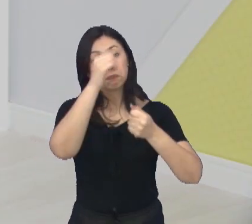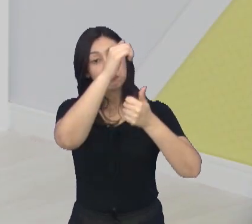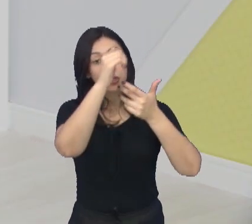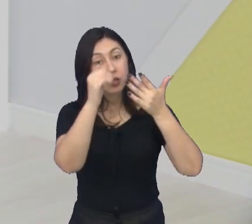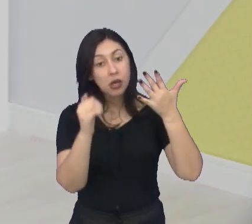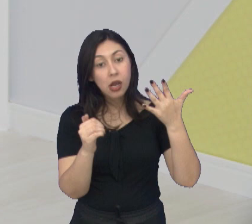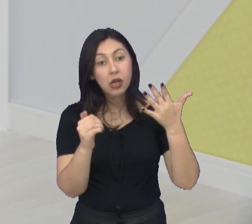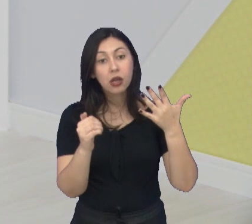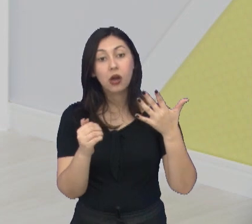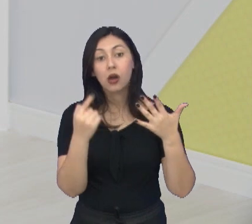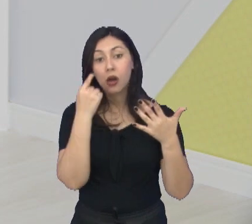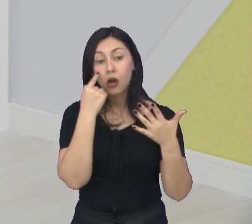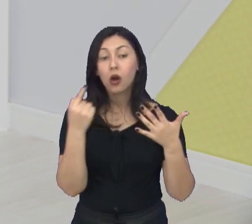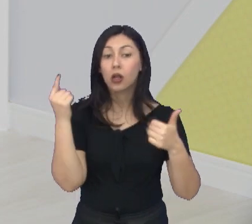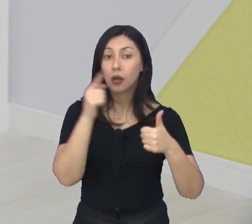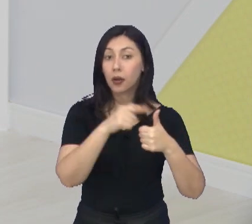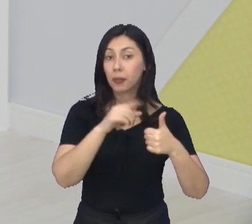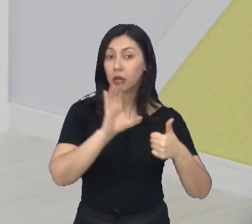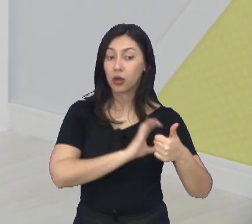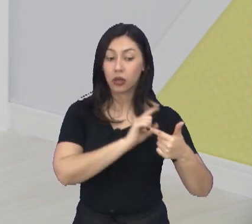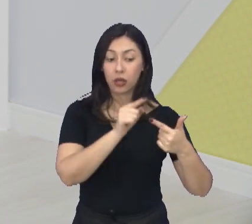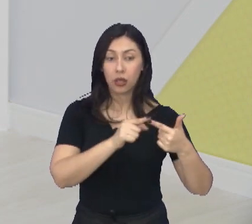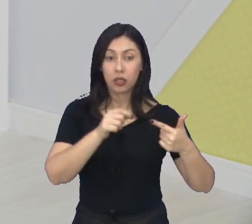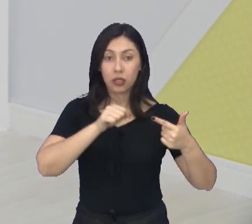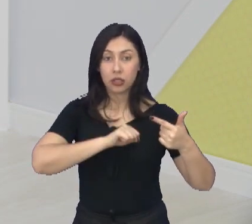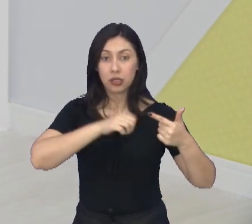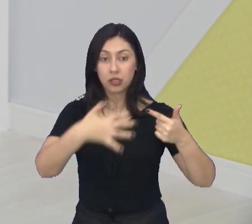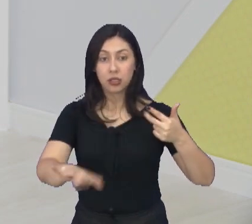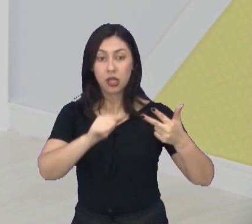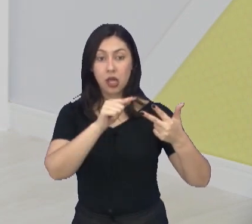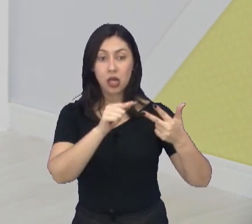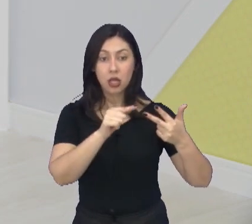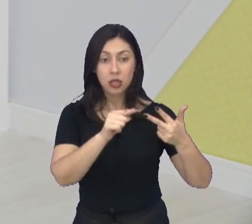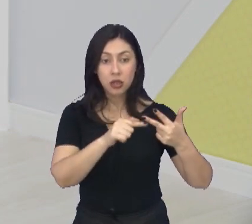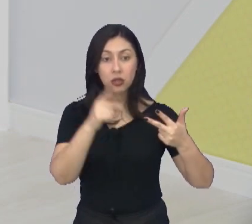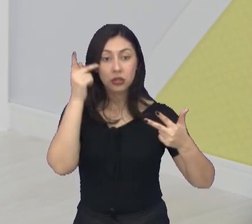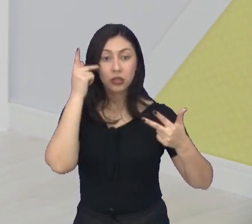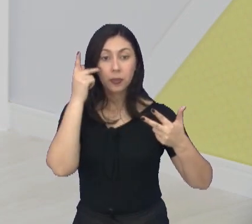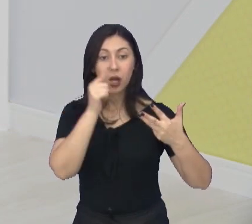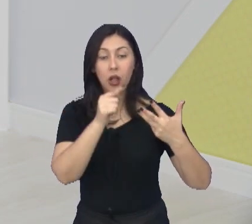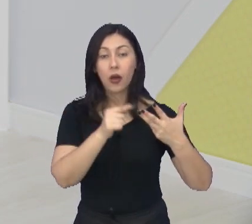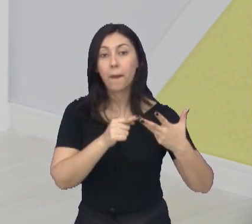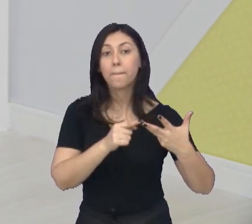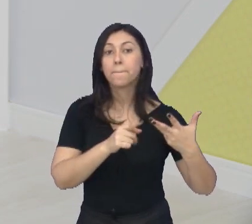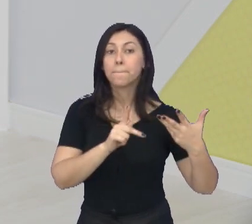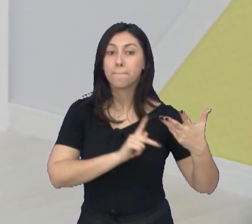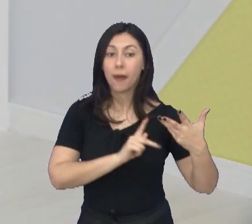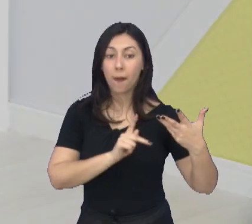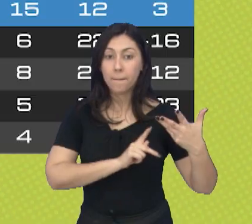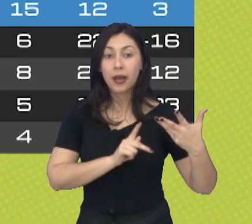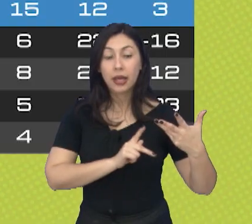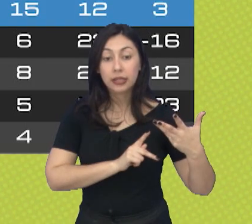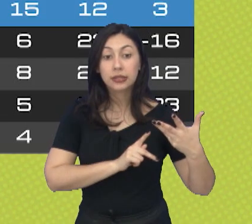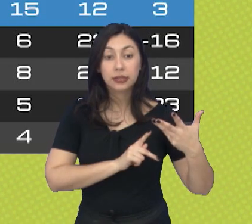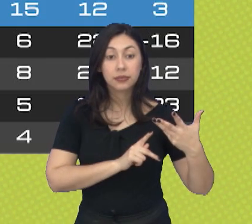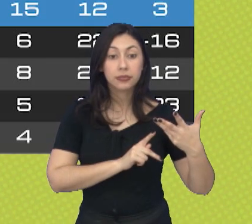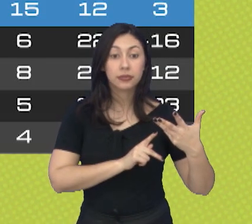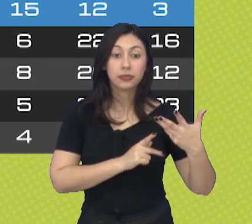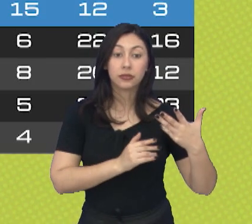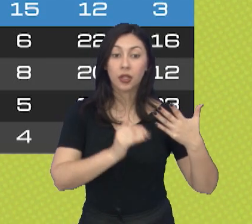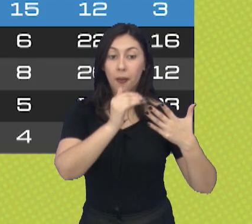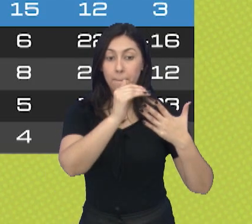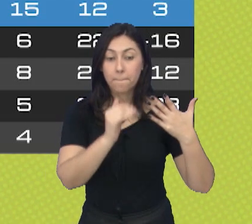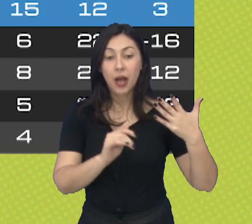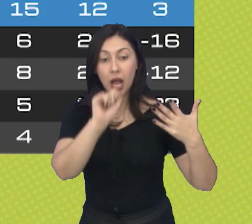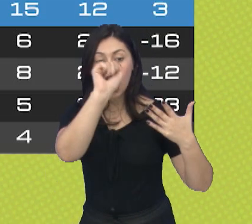como é que tá? Olha aí, ó, Corinthians, Santos, São Paulo e Palmeiras, os 4 grandes estão brigando aí para disputar as semifinais do Paulista. Esse pessoal aqui em